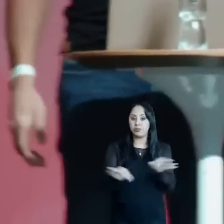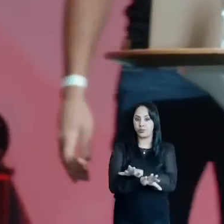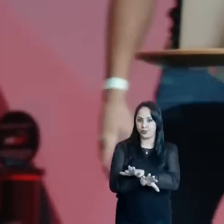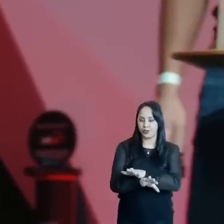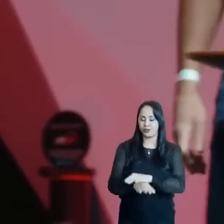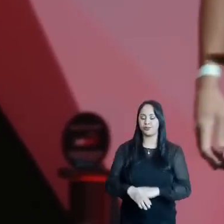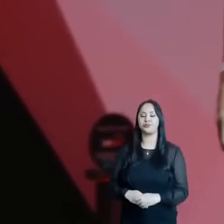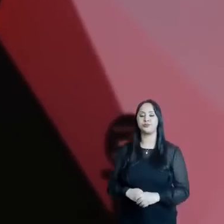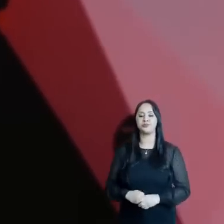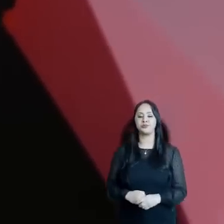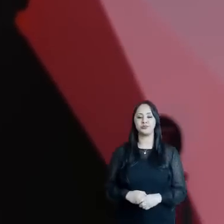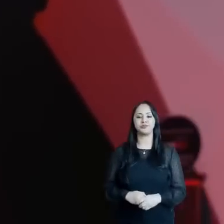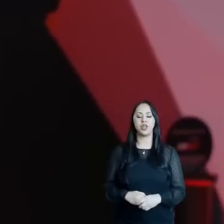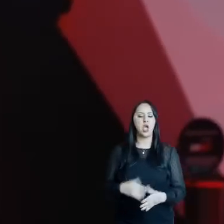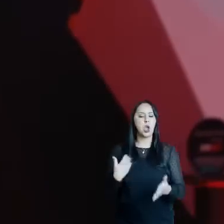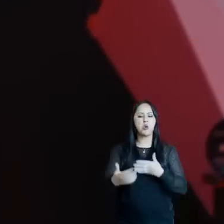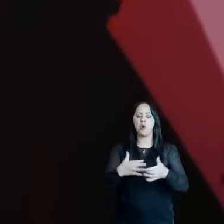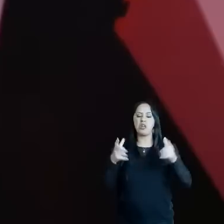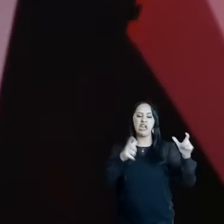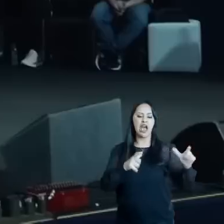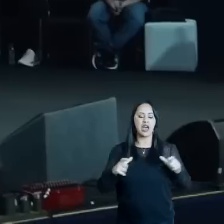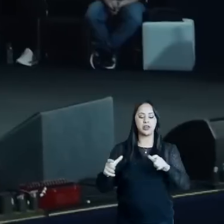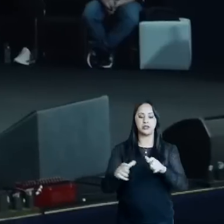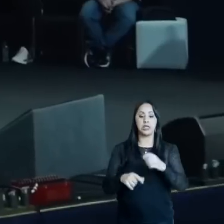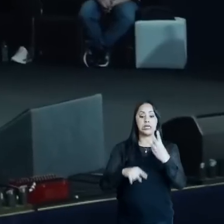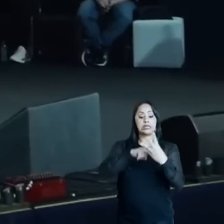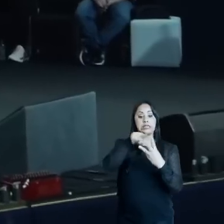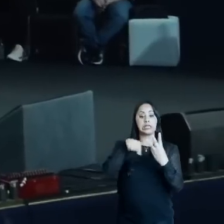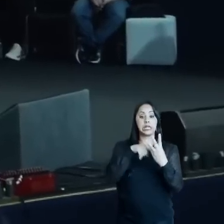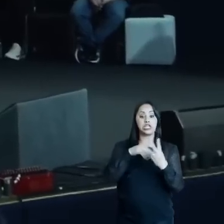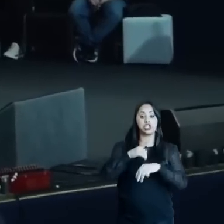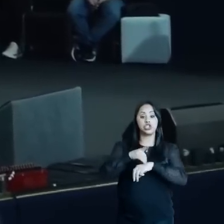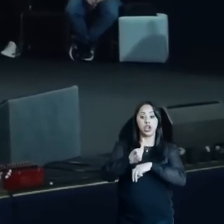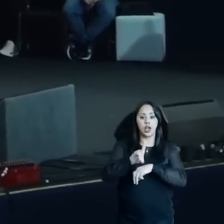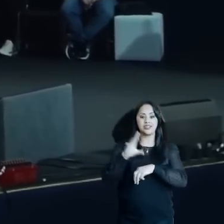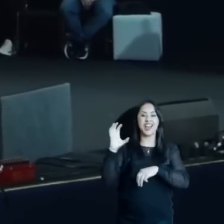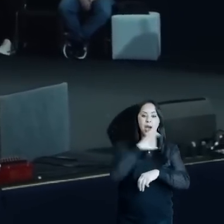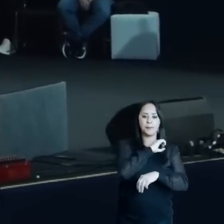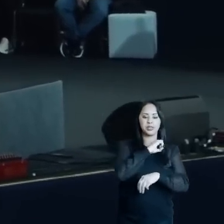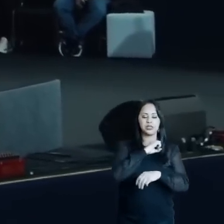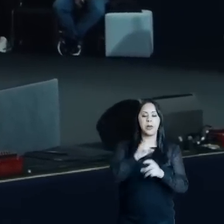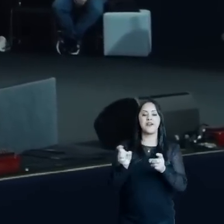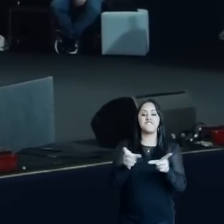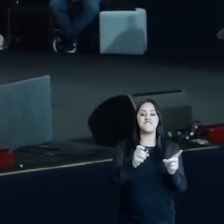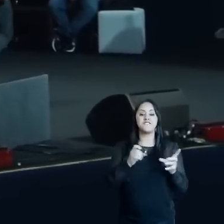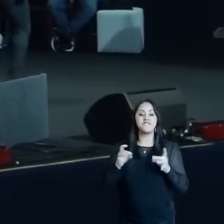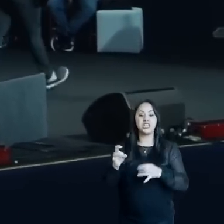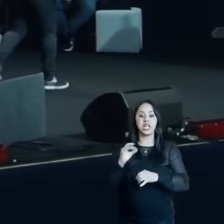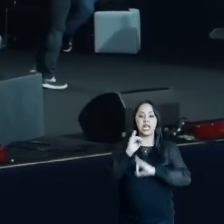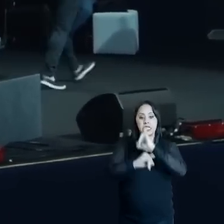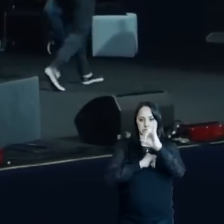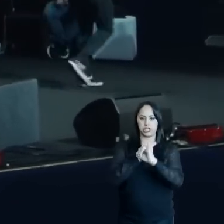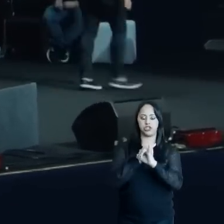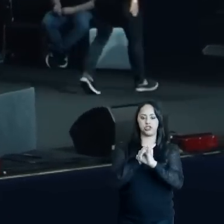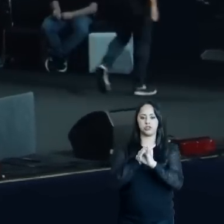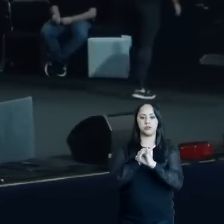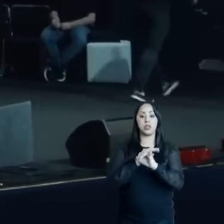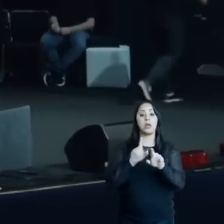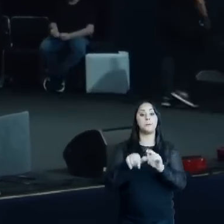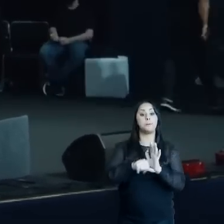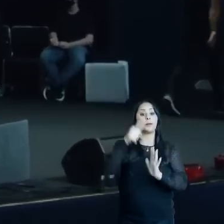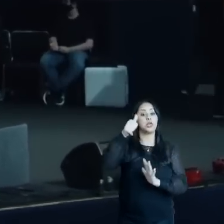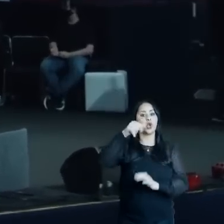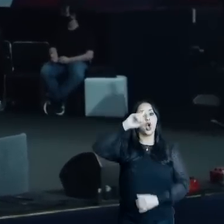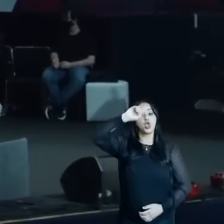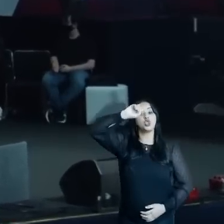falar qualquer pergunta sobre qualquer área, qualquer tema. 3 dicas rápidas para quem quer vender online. 3 dicas rápidas para quem quer vender online. Primeiro, domine